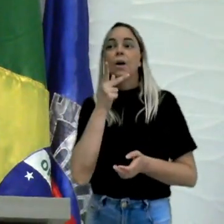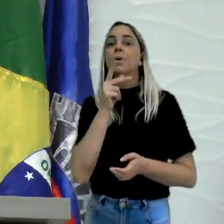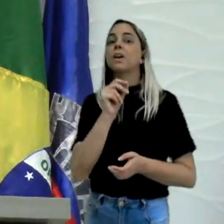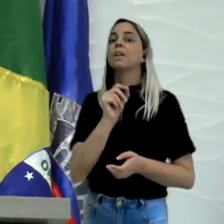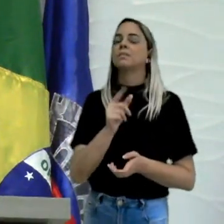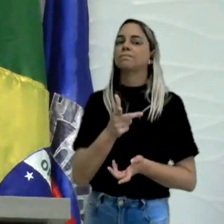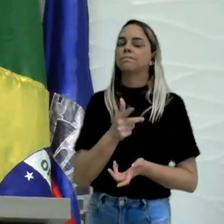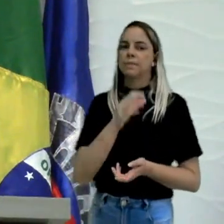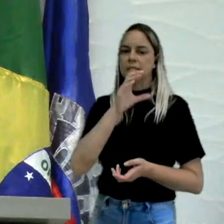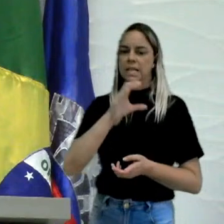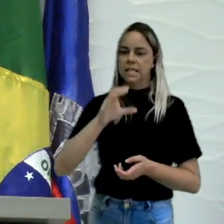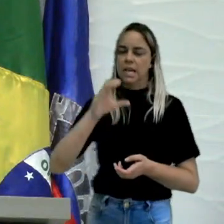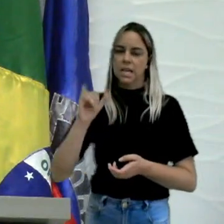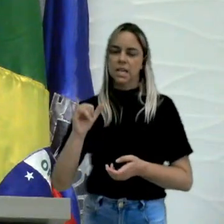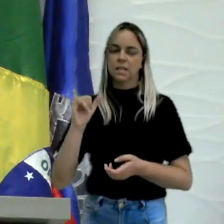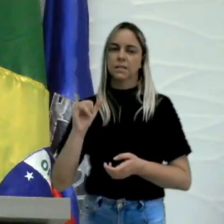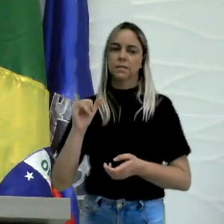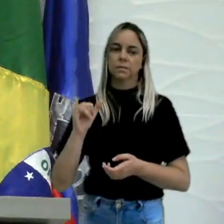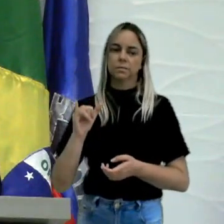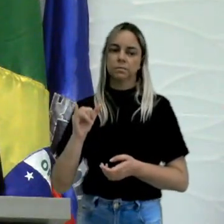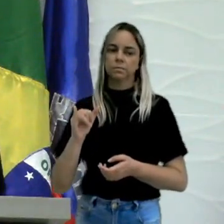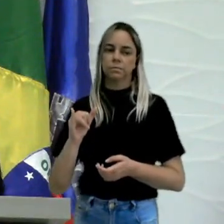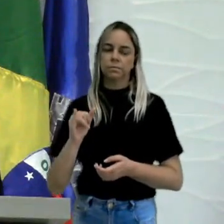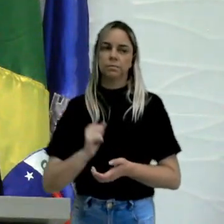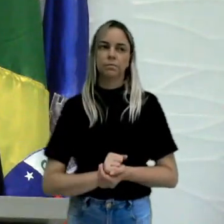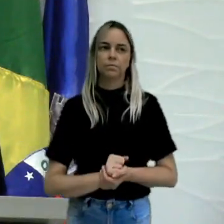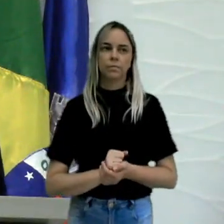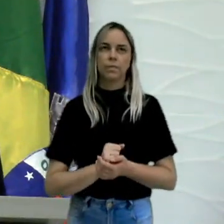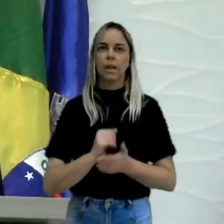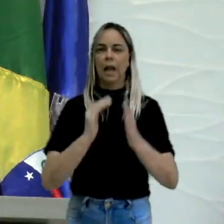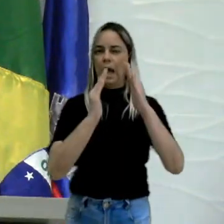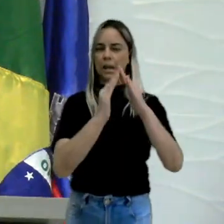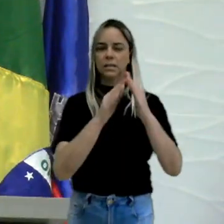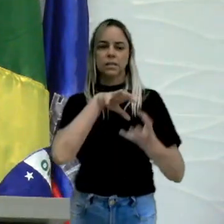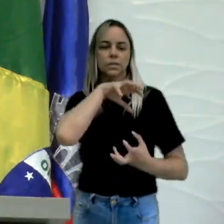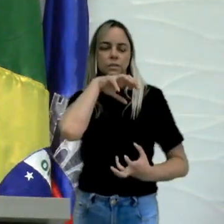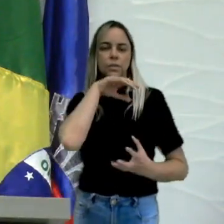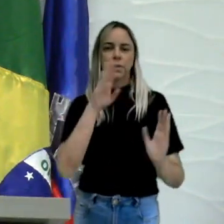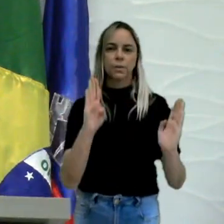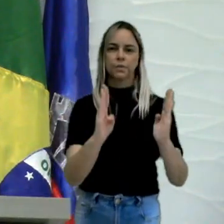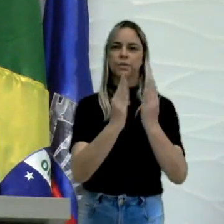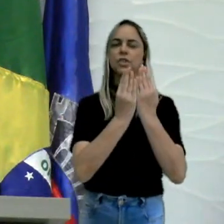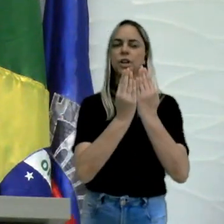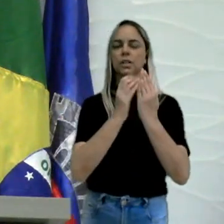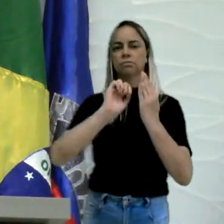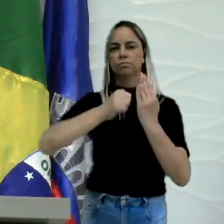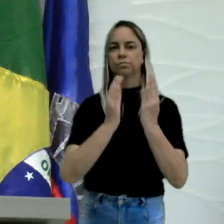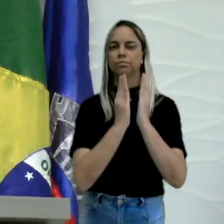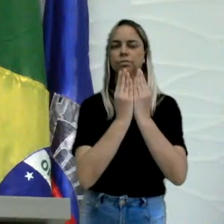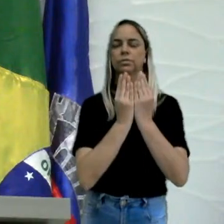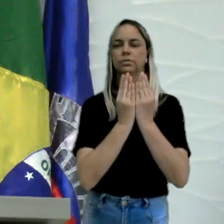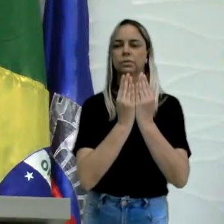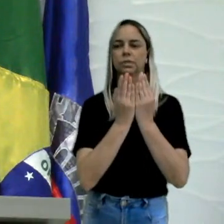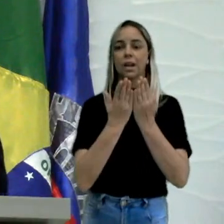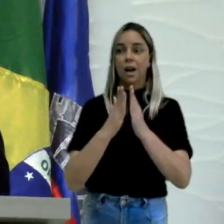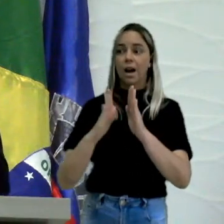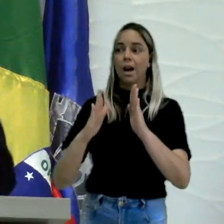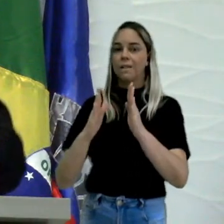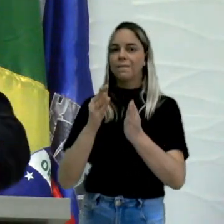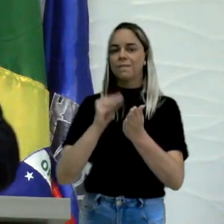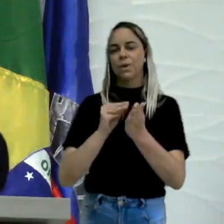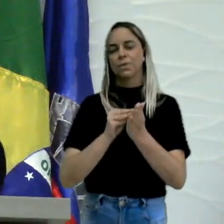do CCI que está fechado e não reabriram